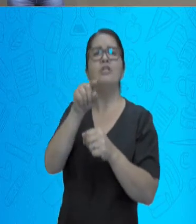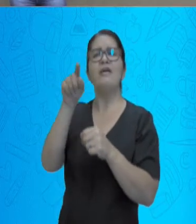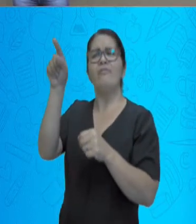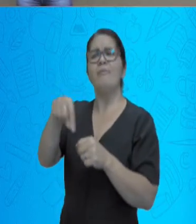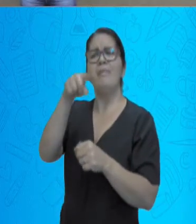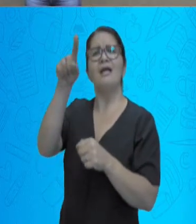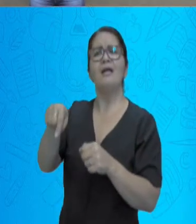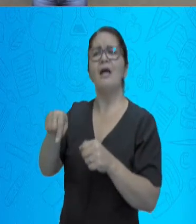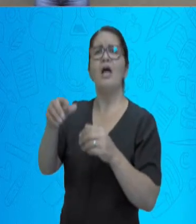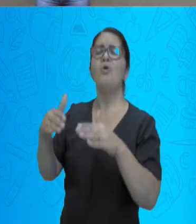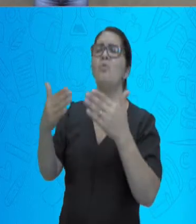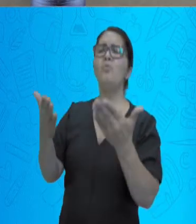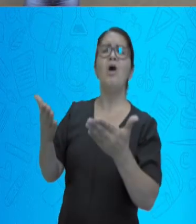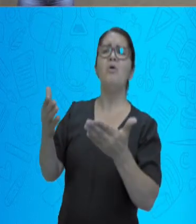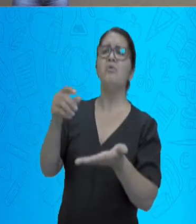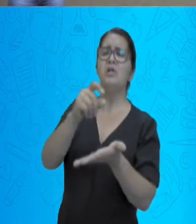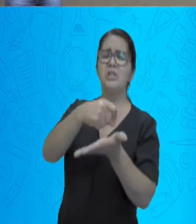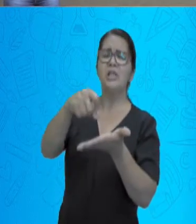escritas corretamente.